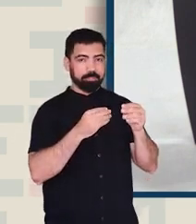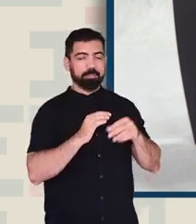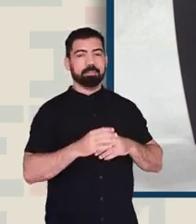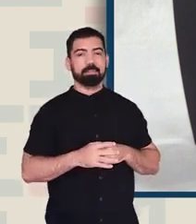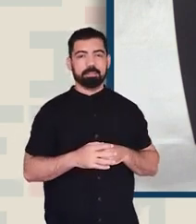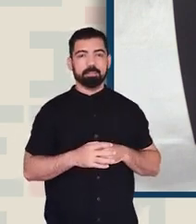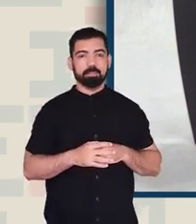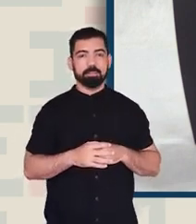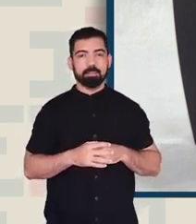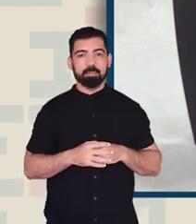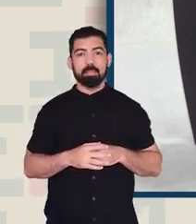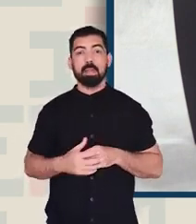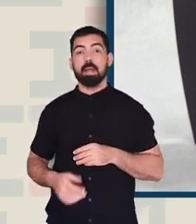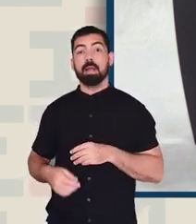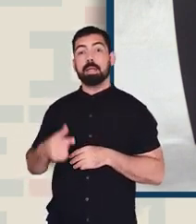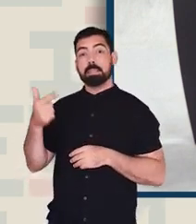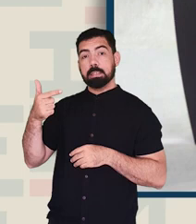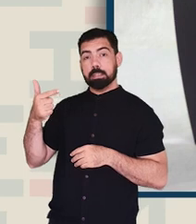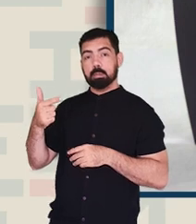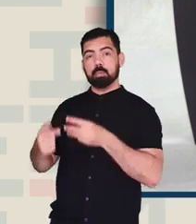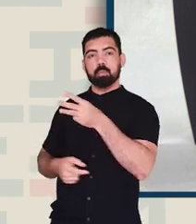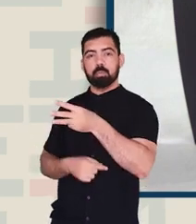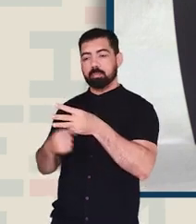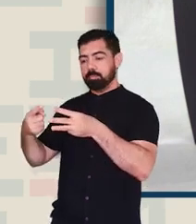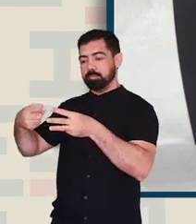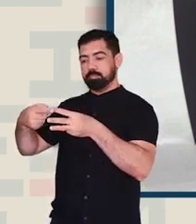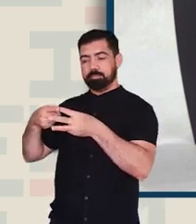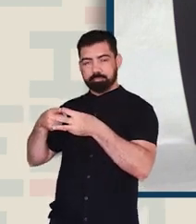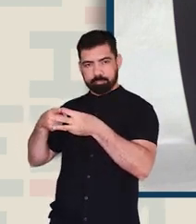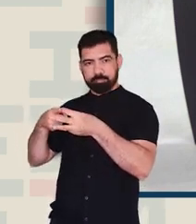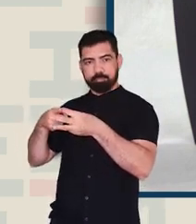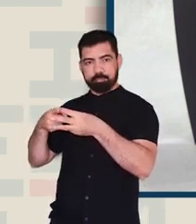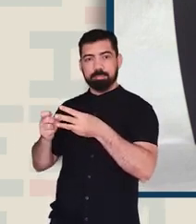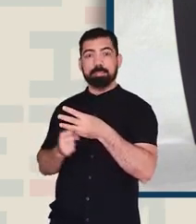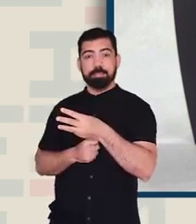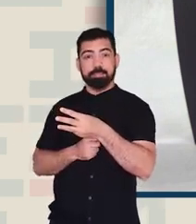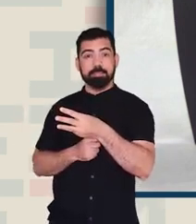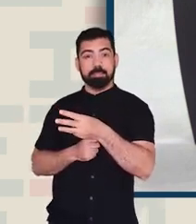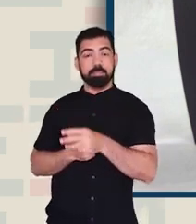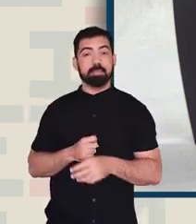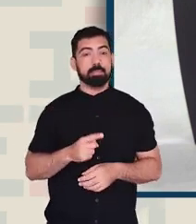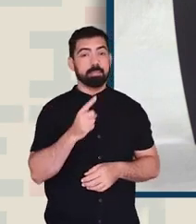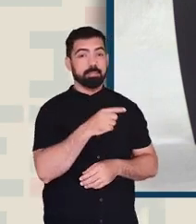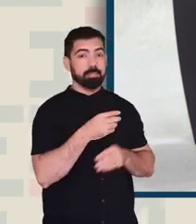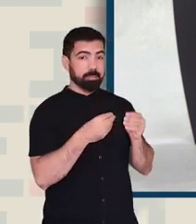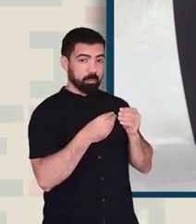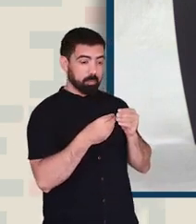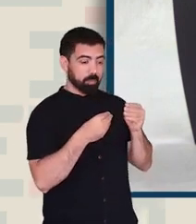o trombone todo fechado. Tenho segunda posição no segundo rotor.